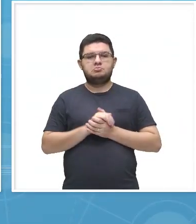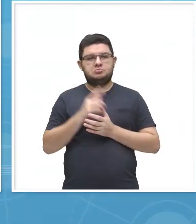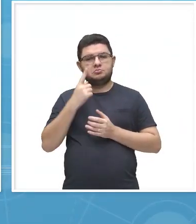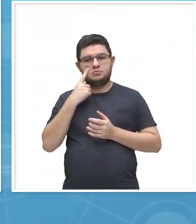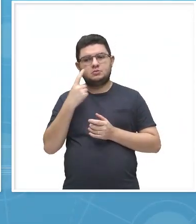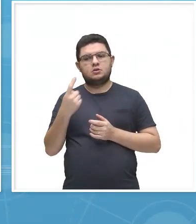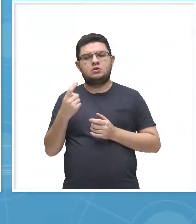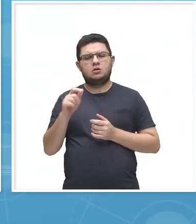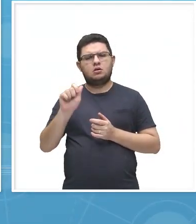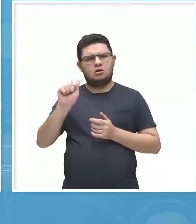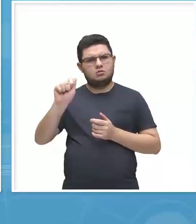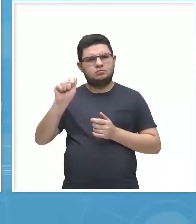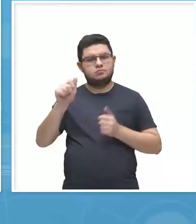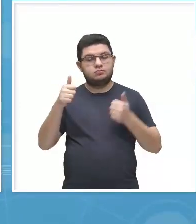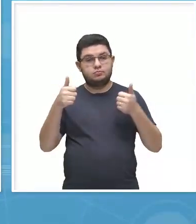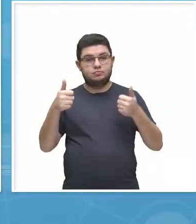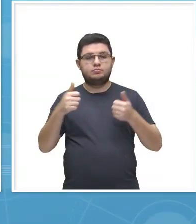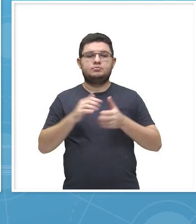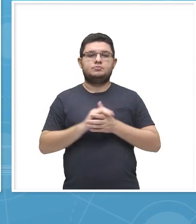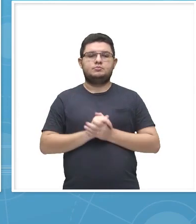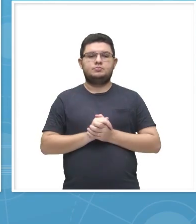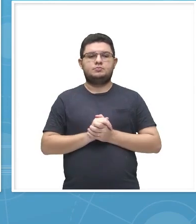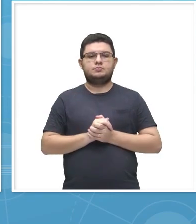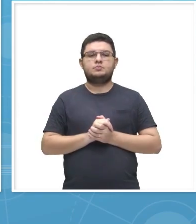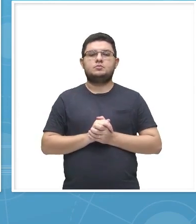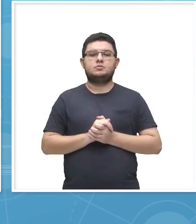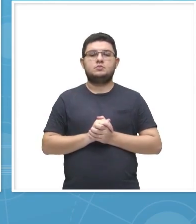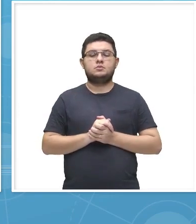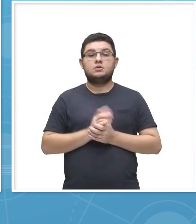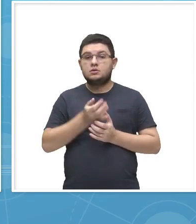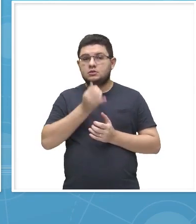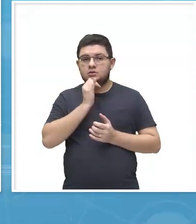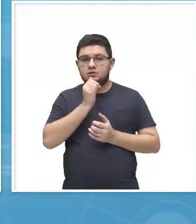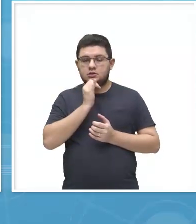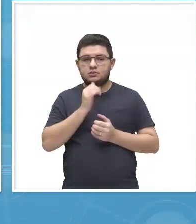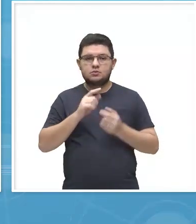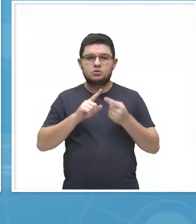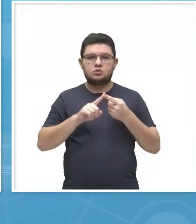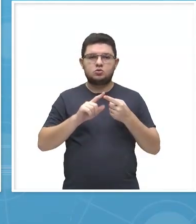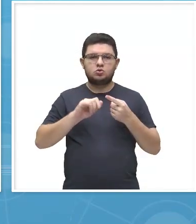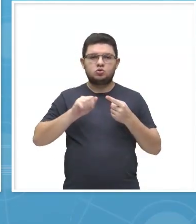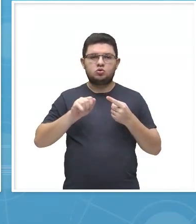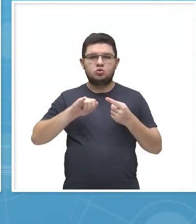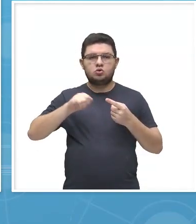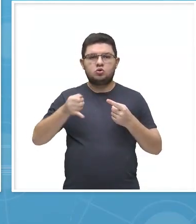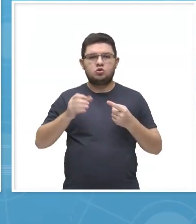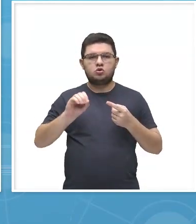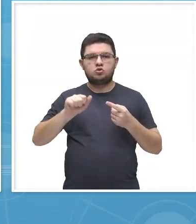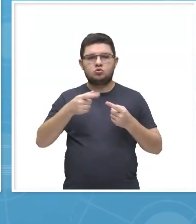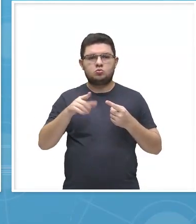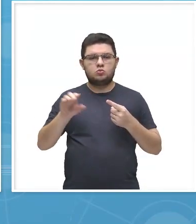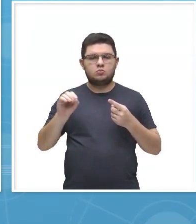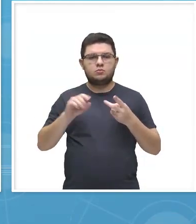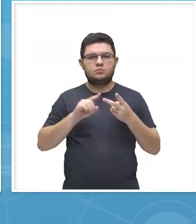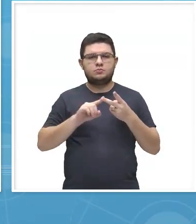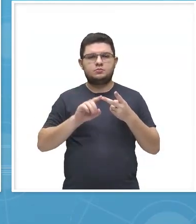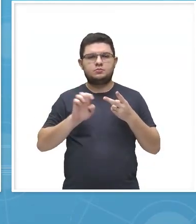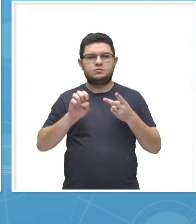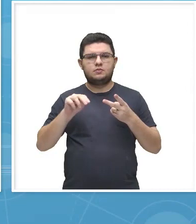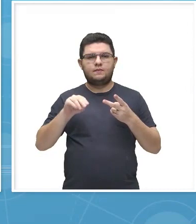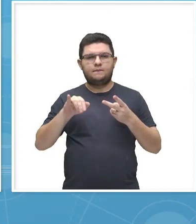interessante aqui lerei então por exemplo João a Emília O Gabriel já Naira